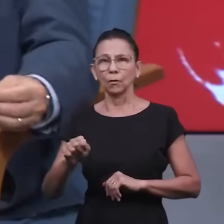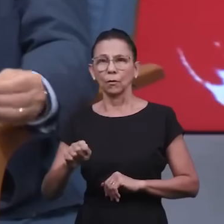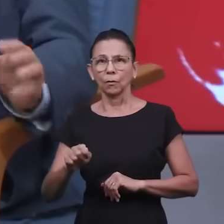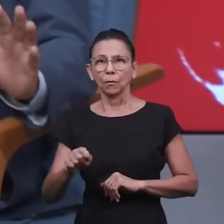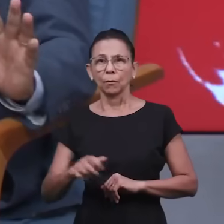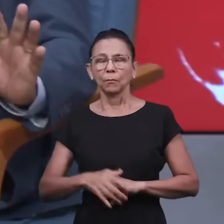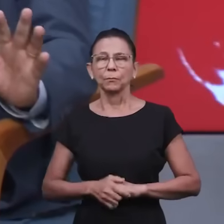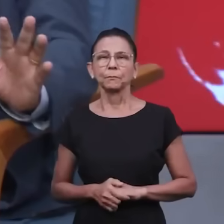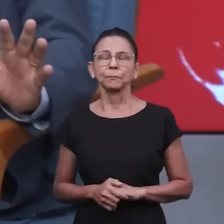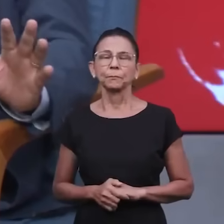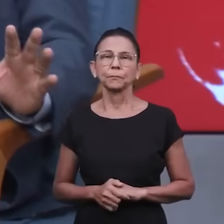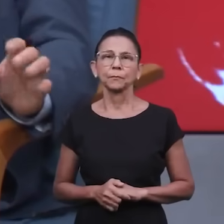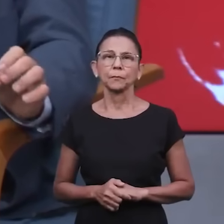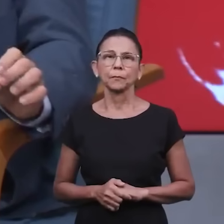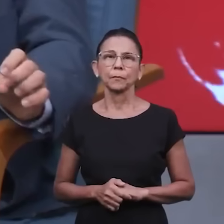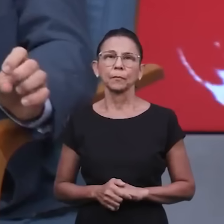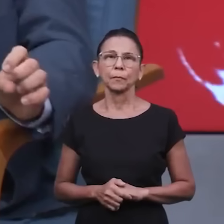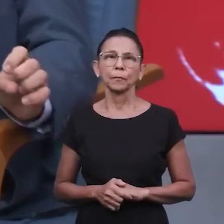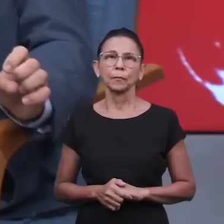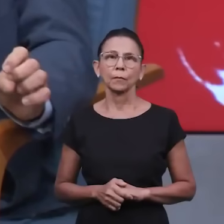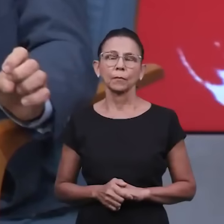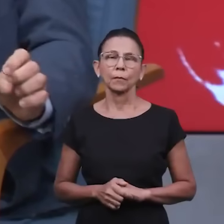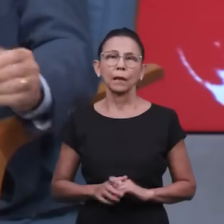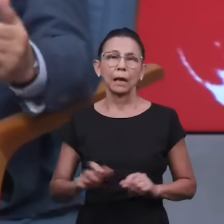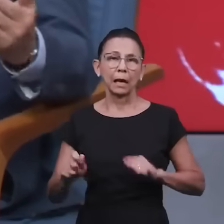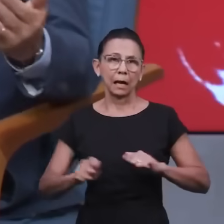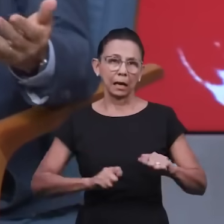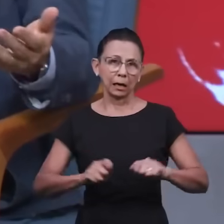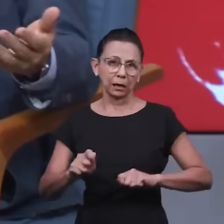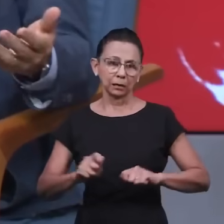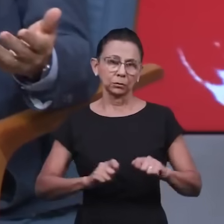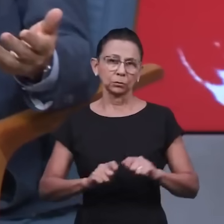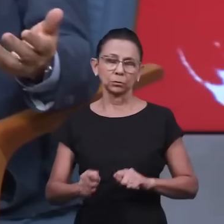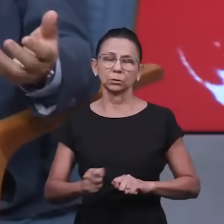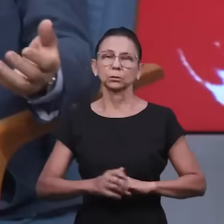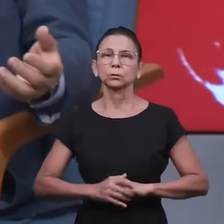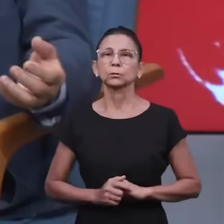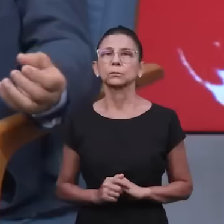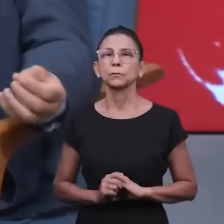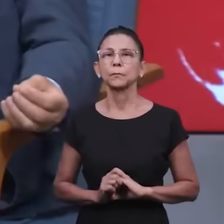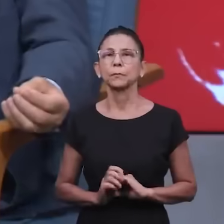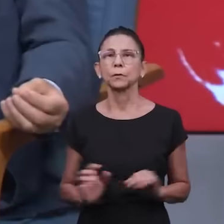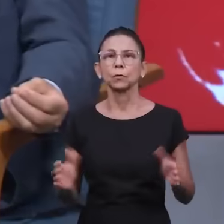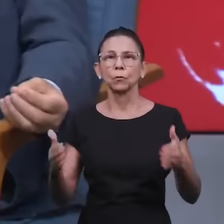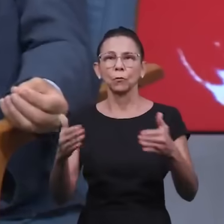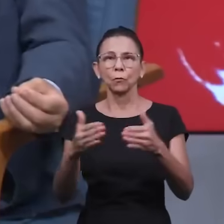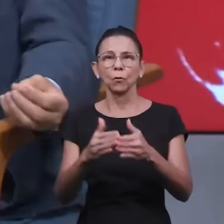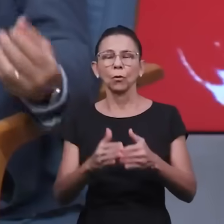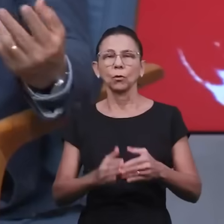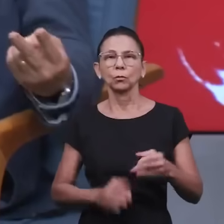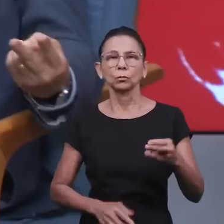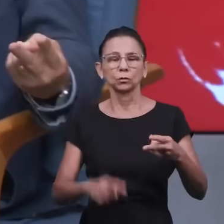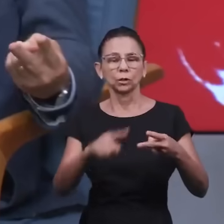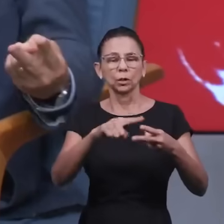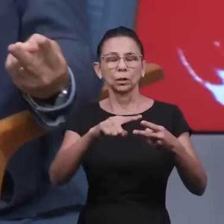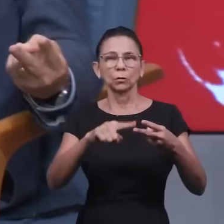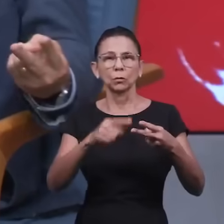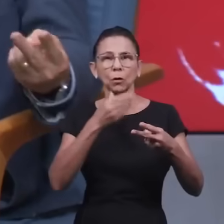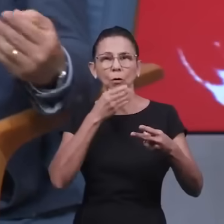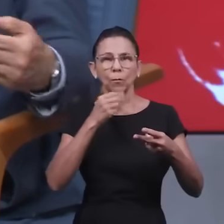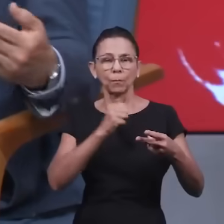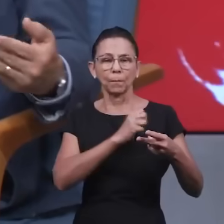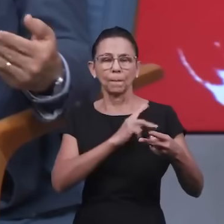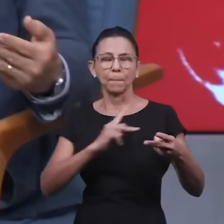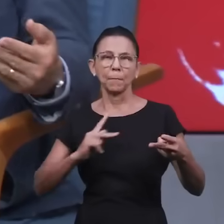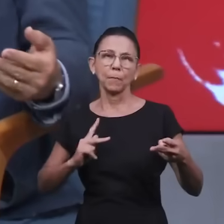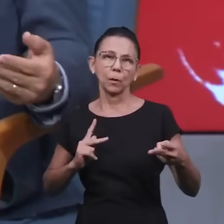dos Apóstolos, apesar de que a maior ênfase ao livro de Atos é a dois apóstolos, os